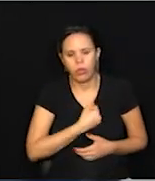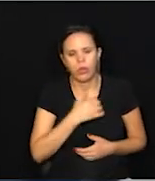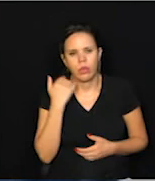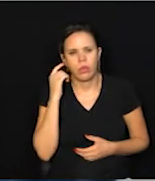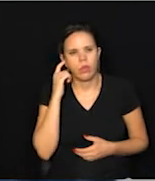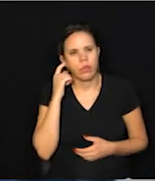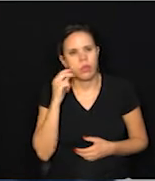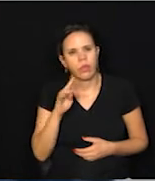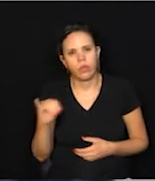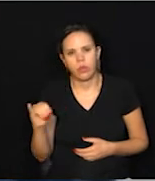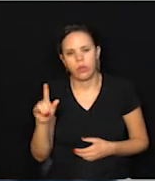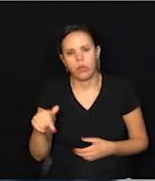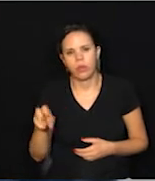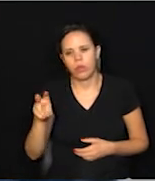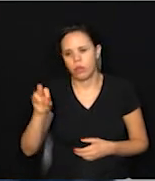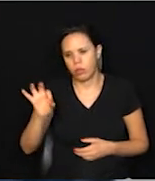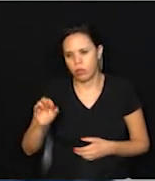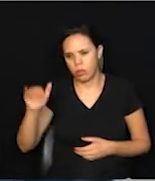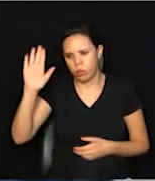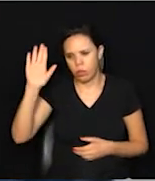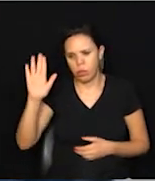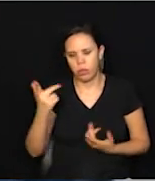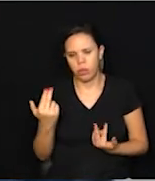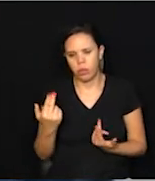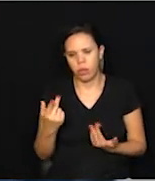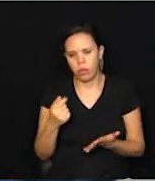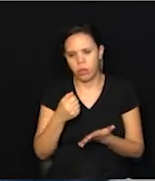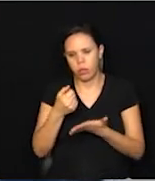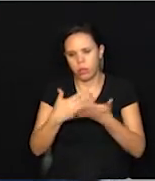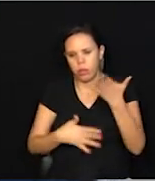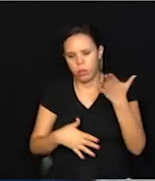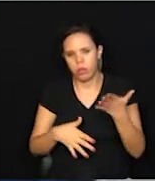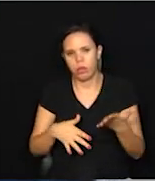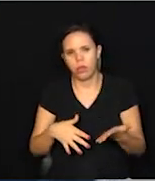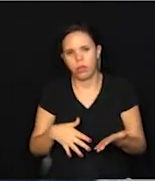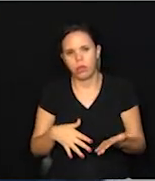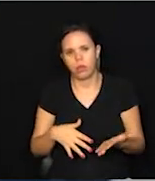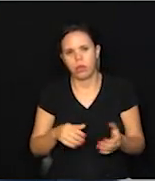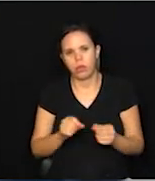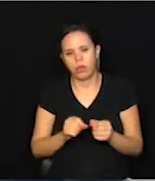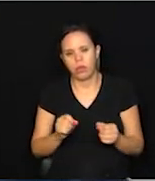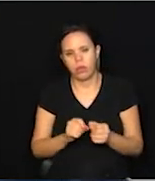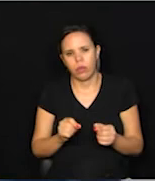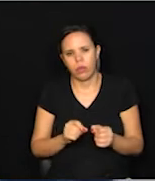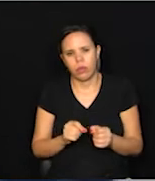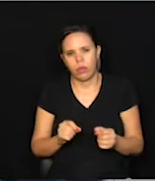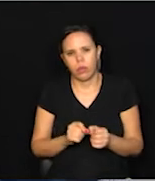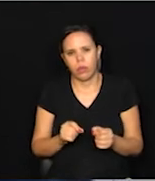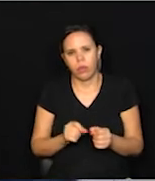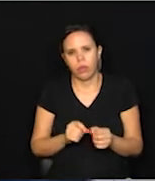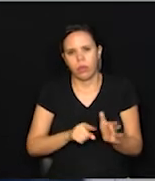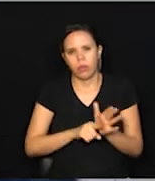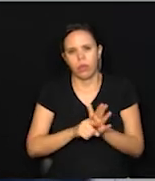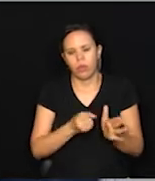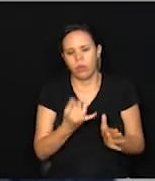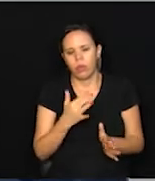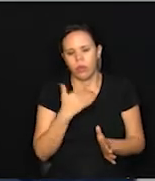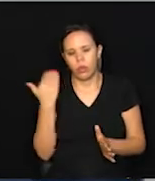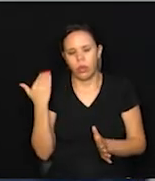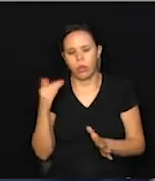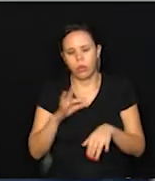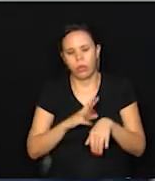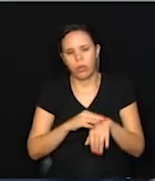UTI ultrapassa 50%, como aqui descrito no estado. Foi feito um estudo de óbitos dos